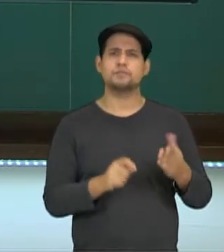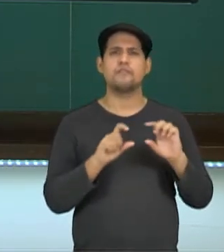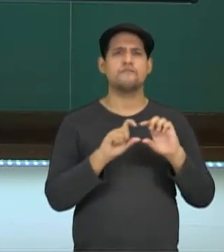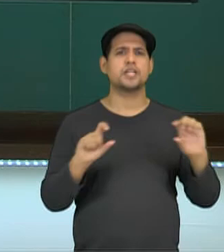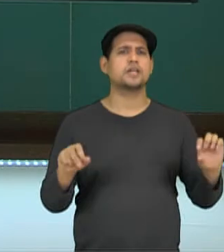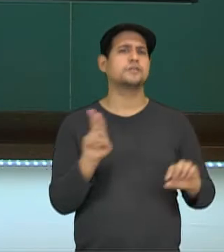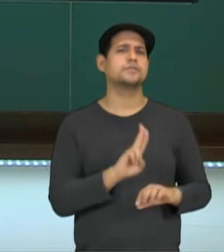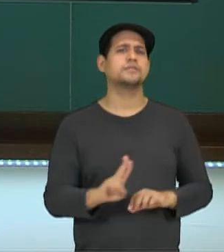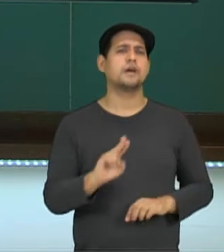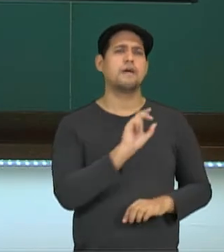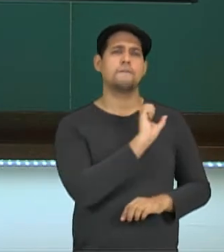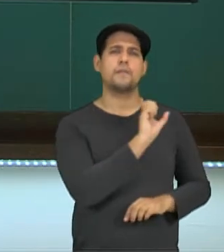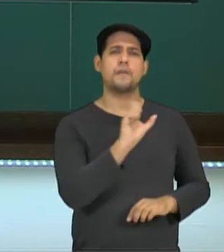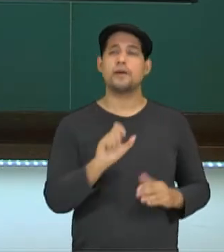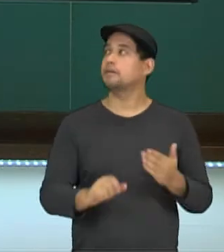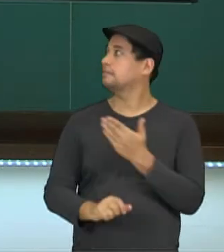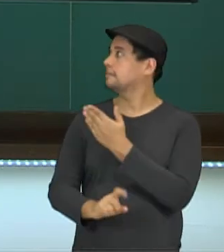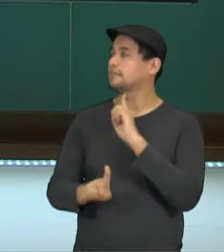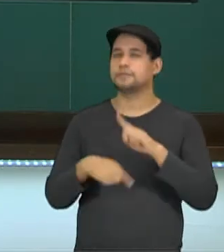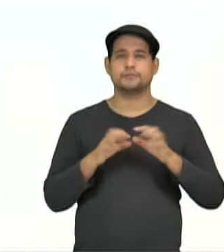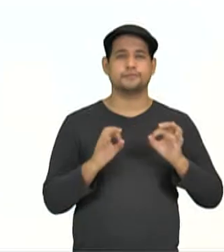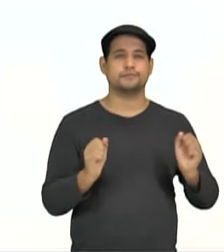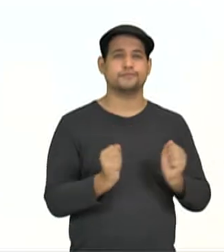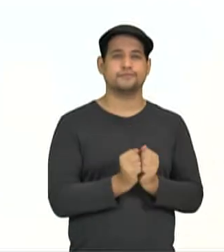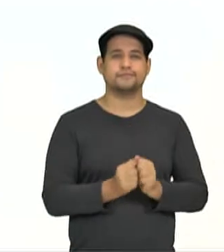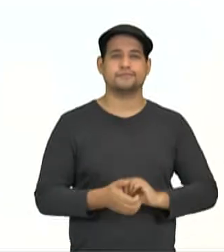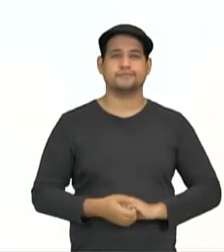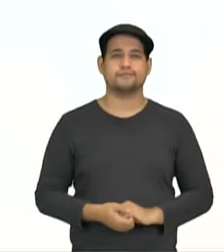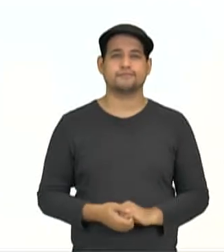frase utilizando essas palavras e a gente corrige juntos.